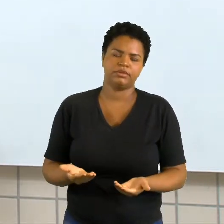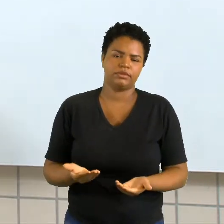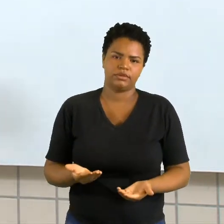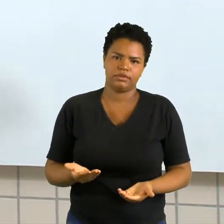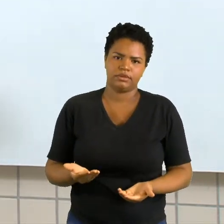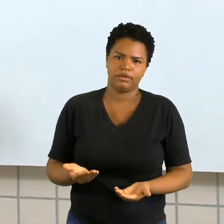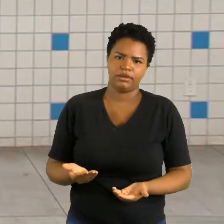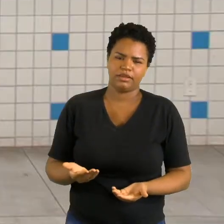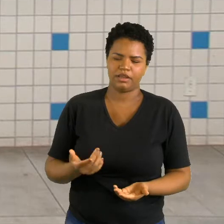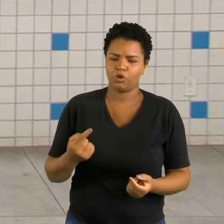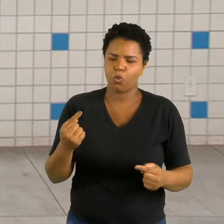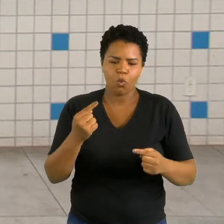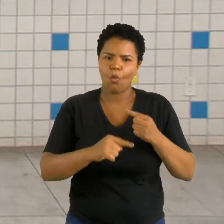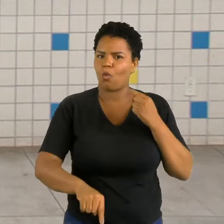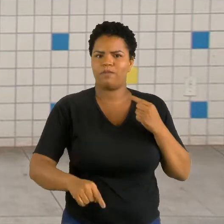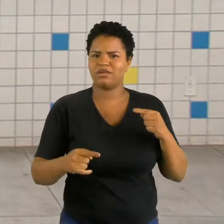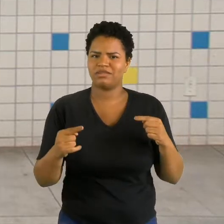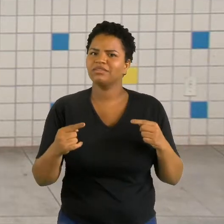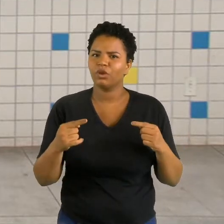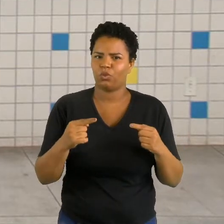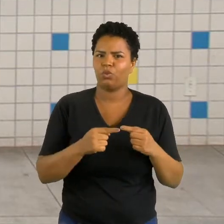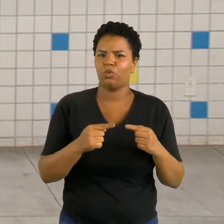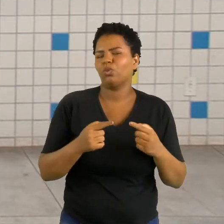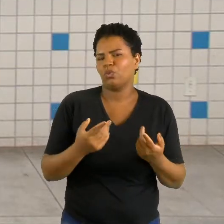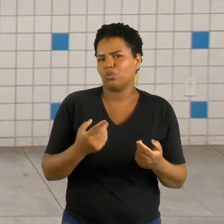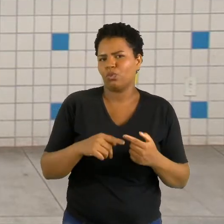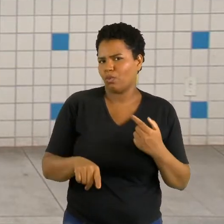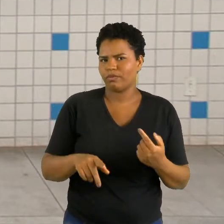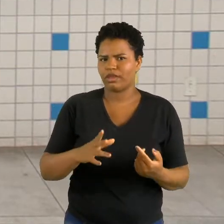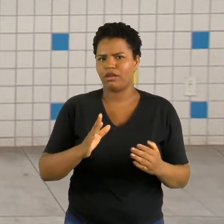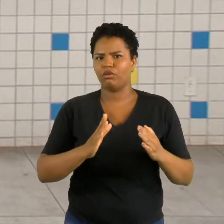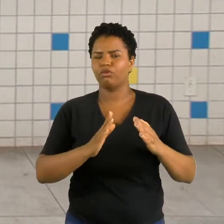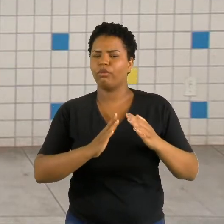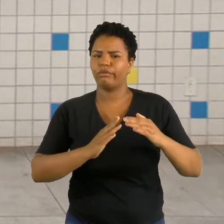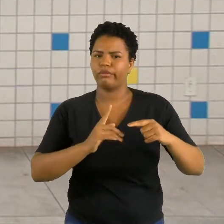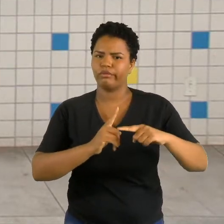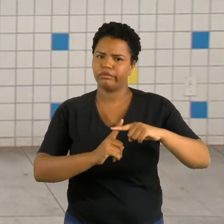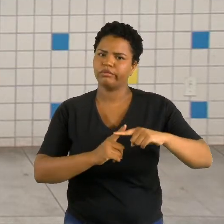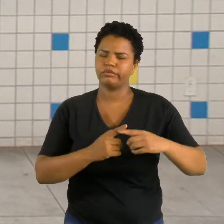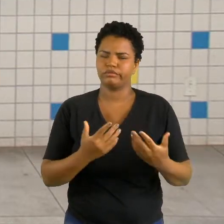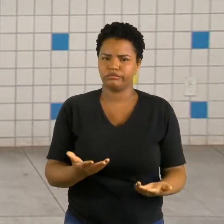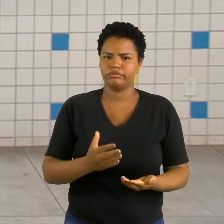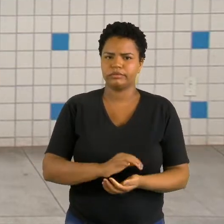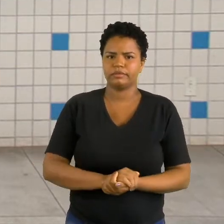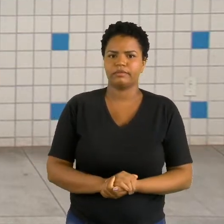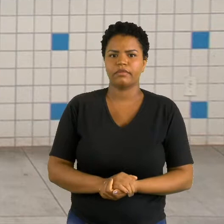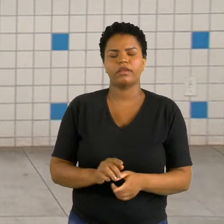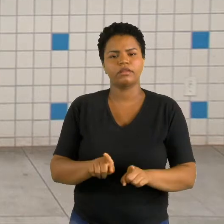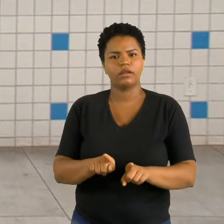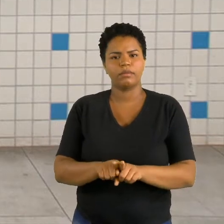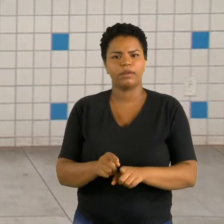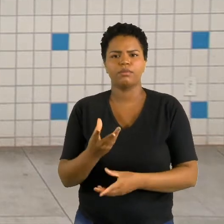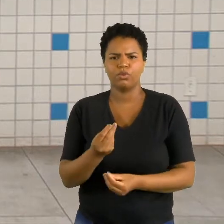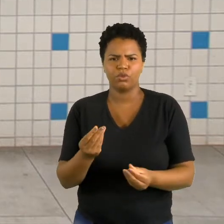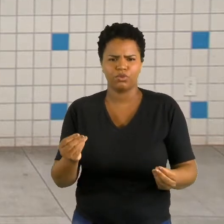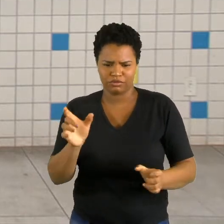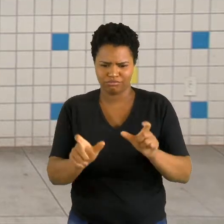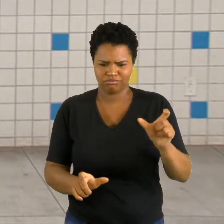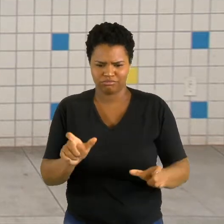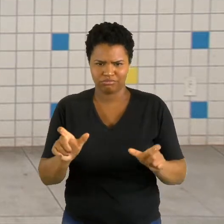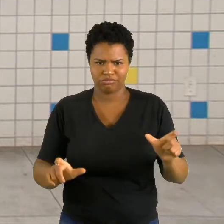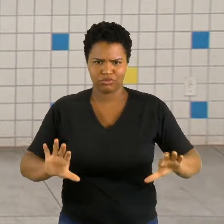não cabia mais. Muitos membros do clero durante aquele período, por exemplo, falando sobre maus hábitos, muitos membros do clero e